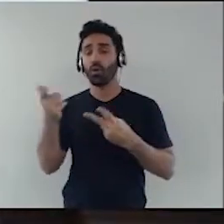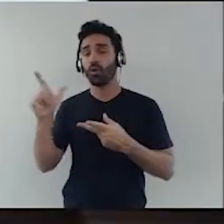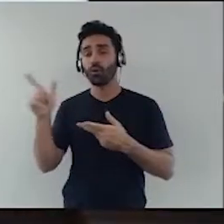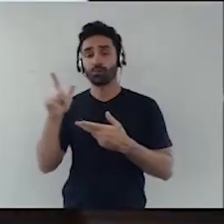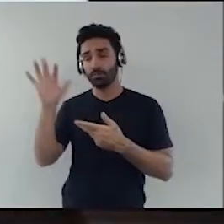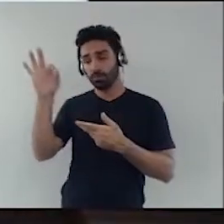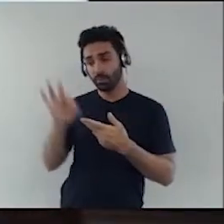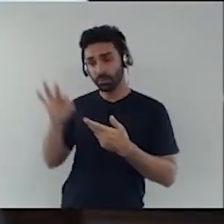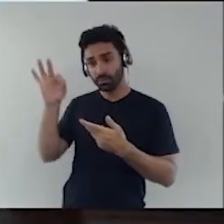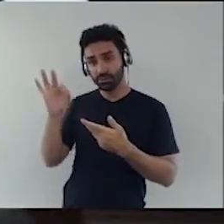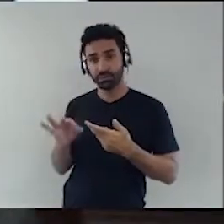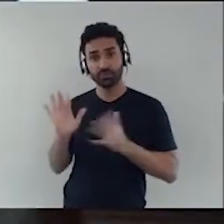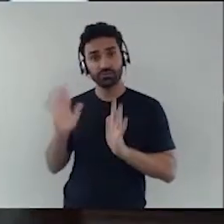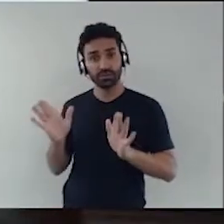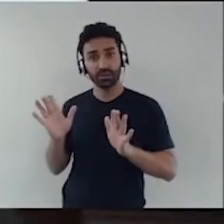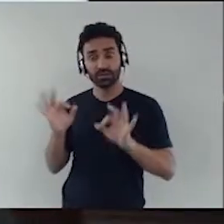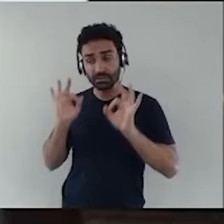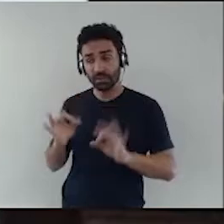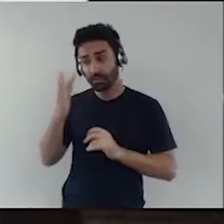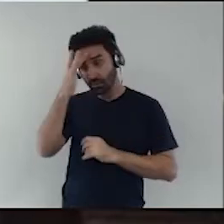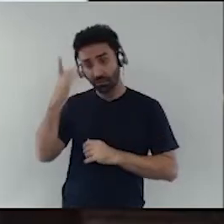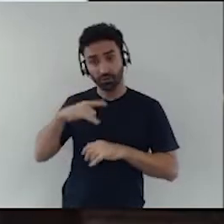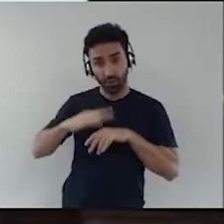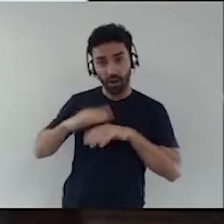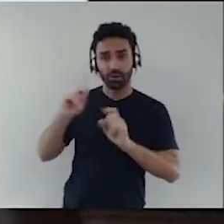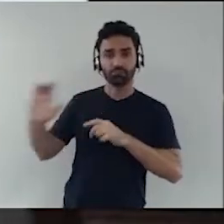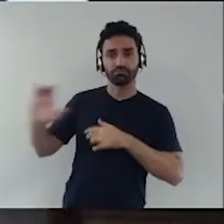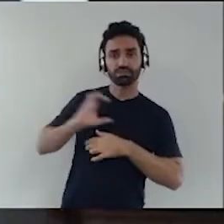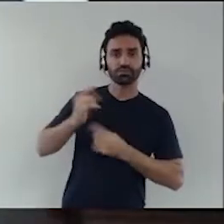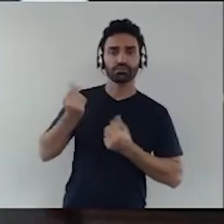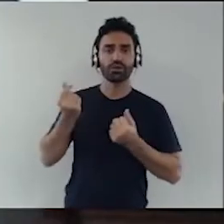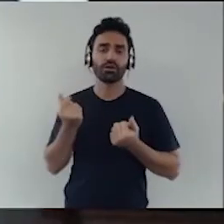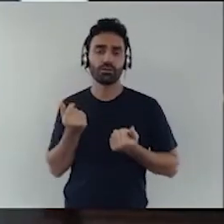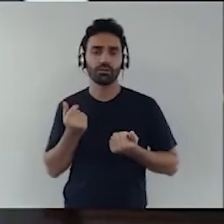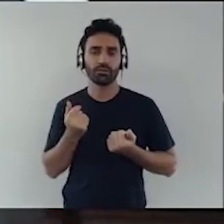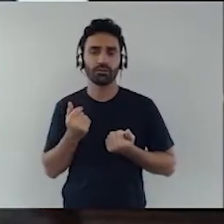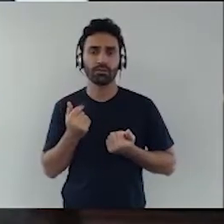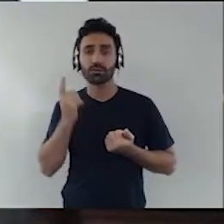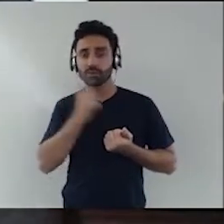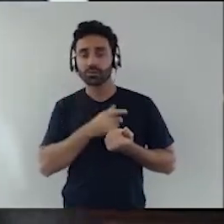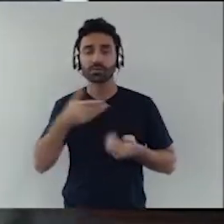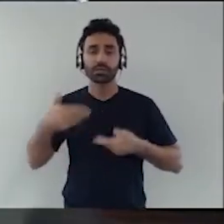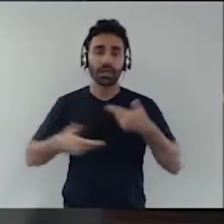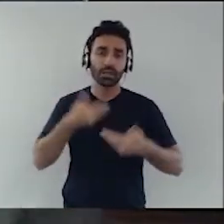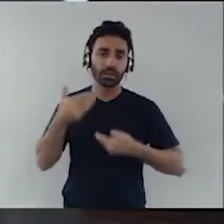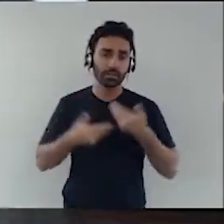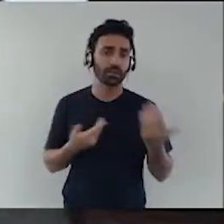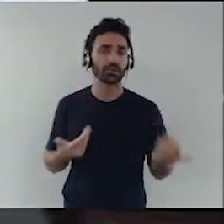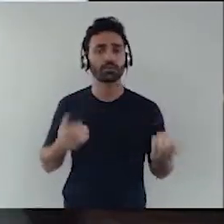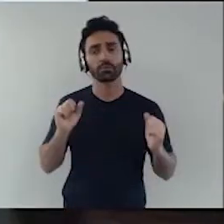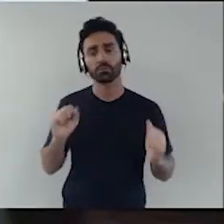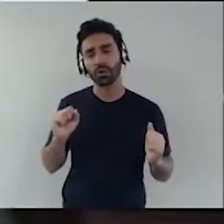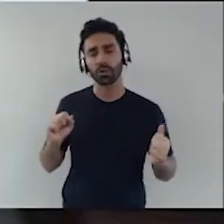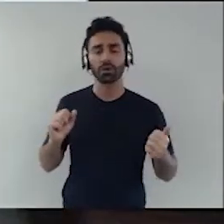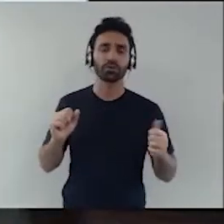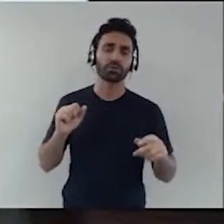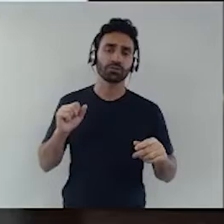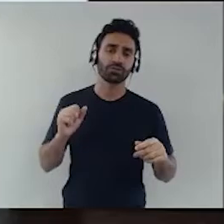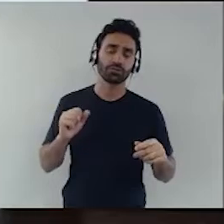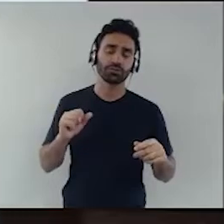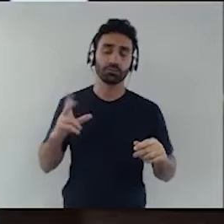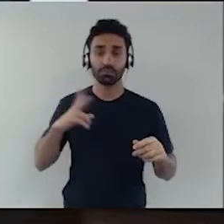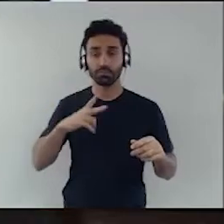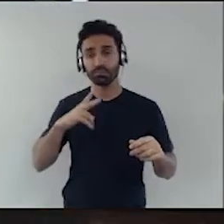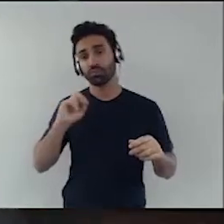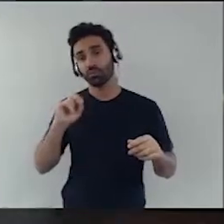já apropriada por quem está doente, né? Para poder ter um tratamento, inclusive se não for público, pode ser privado. Então, nós